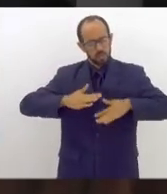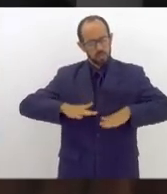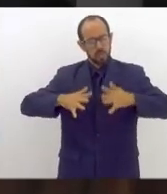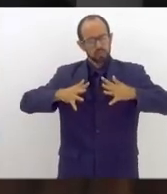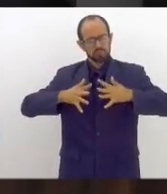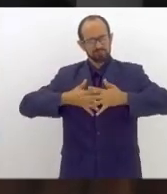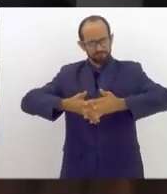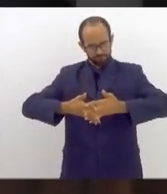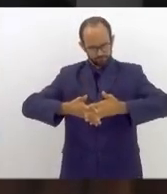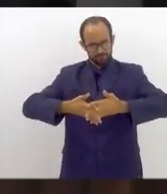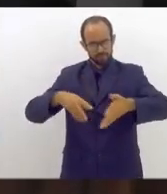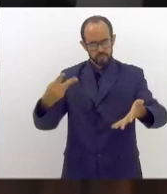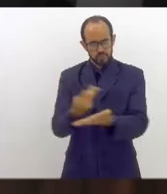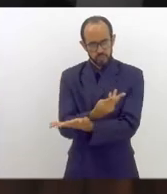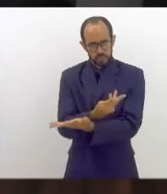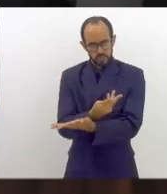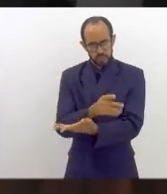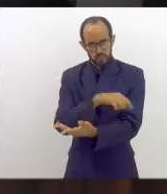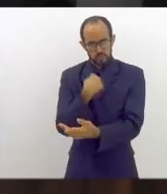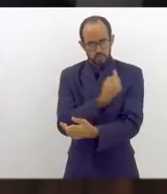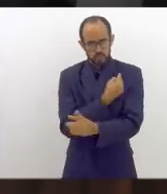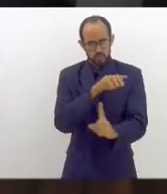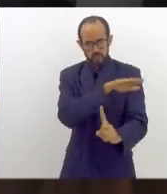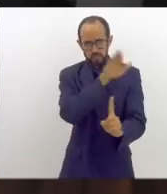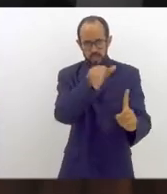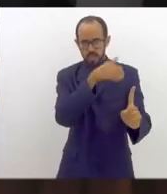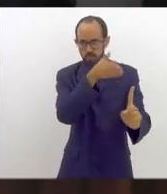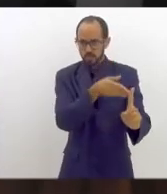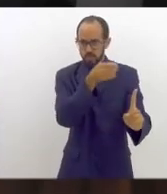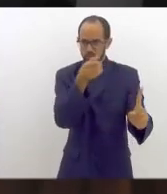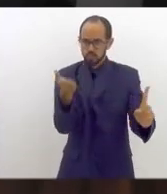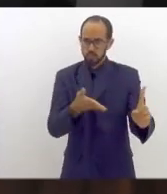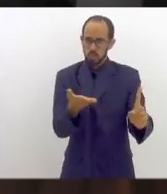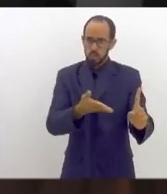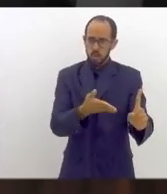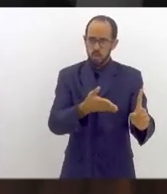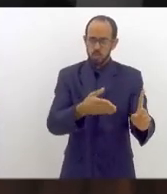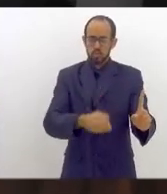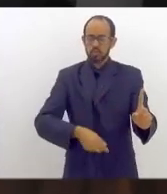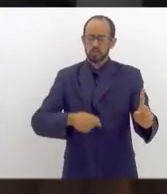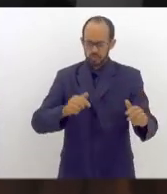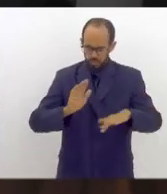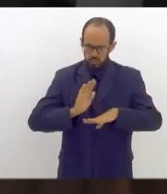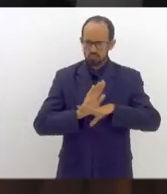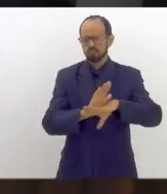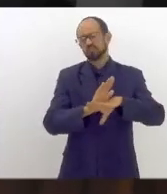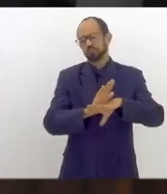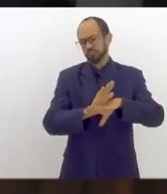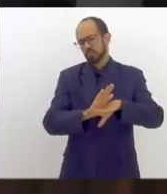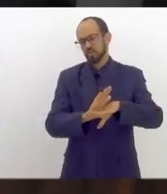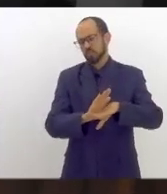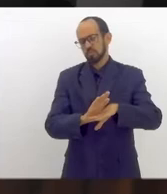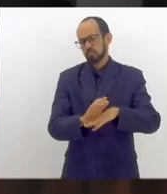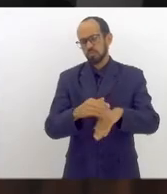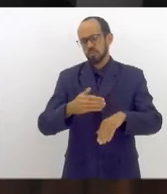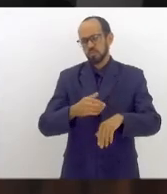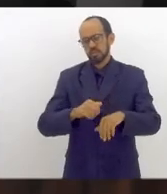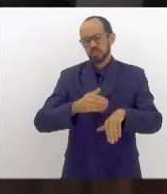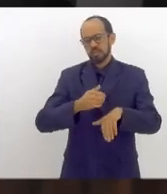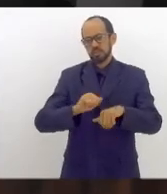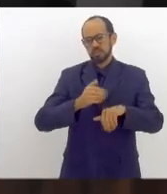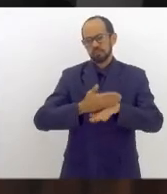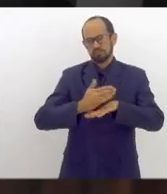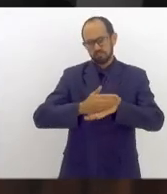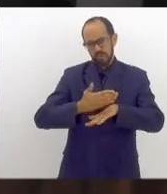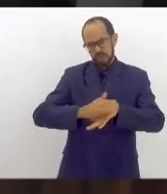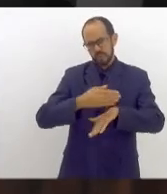nossos homenageados nessa sessão solene Sem dúvida alguma tem dado fundamental contribuição no exercício de suas funções na